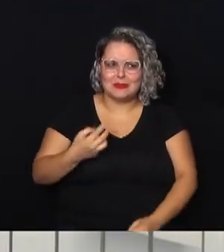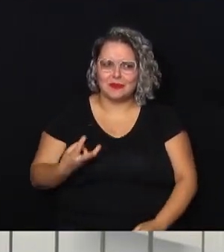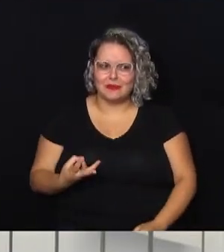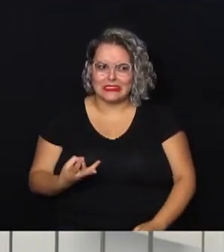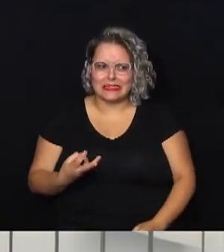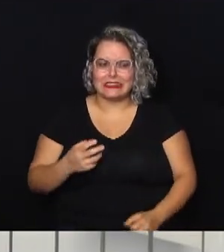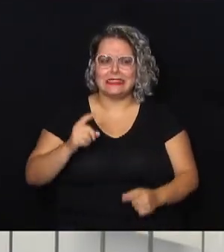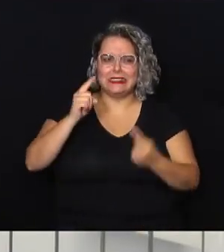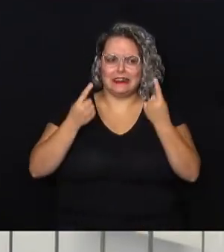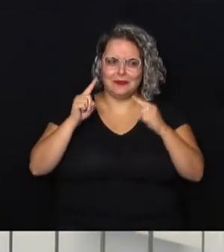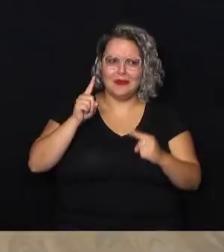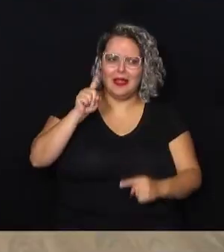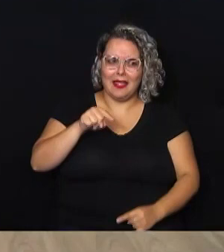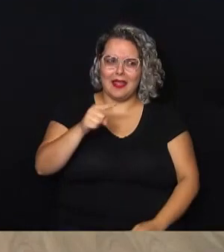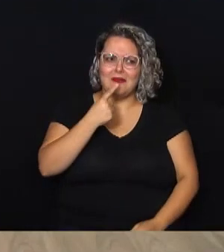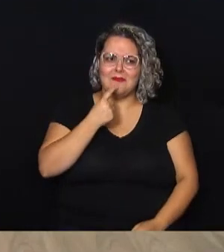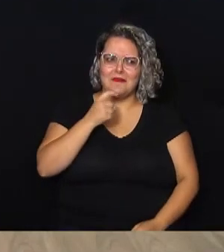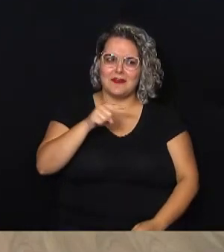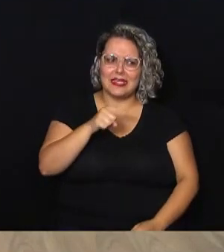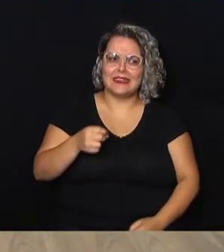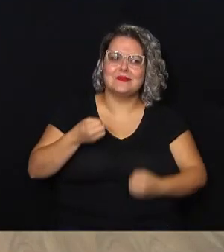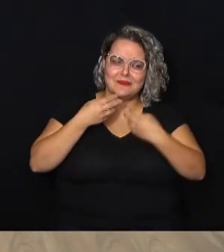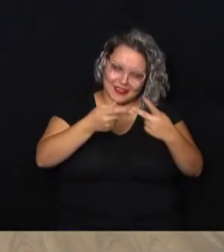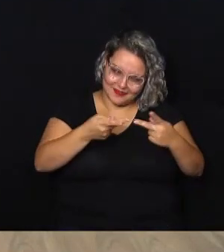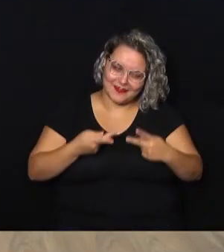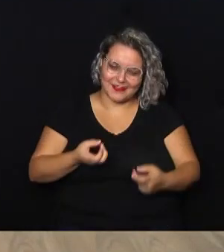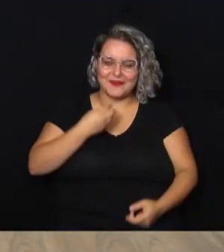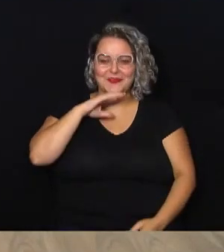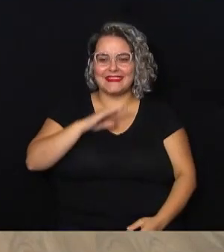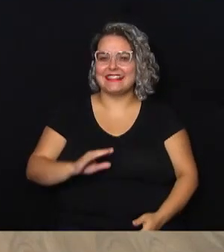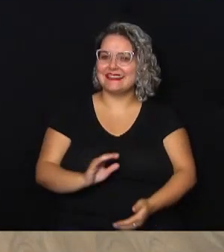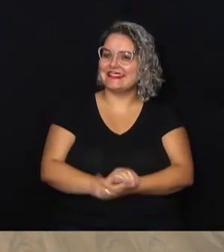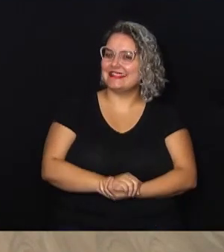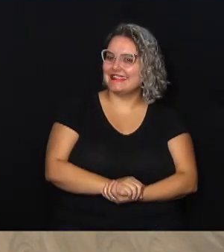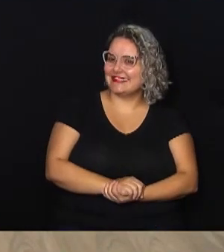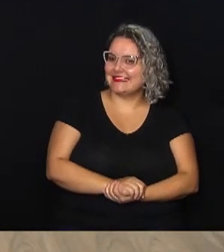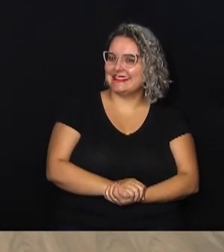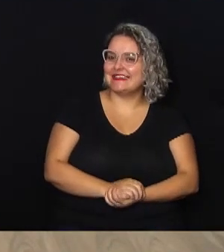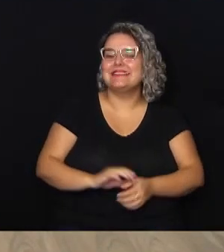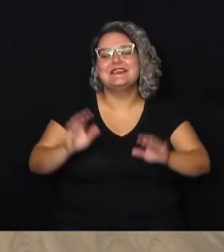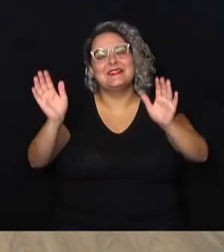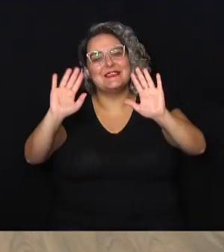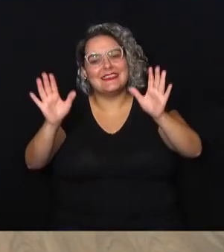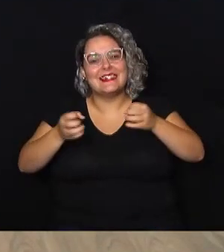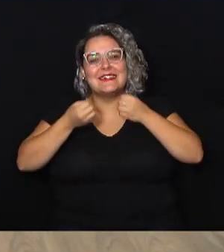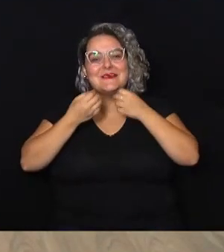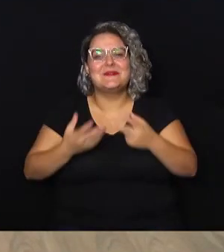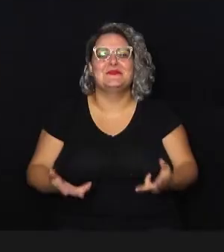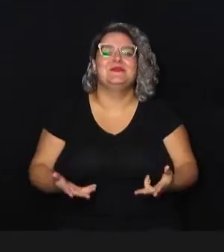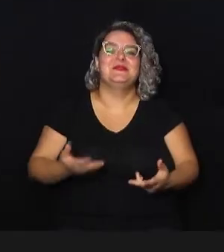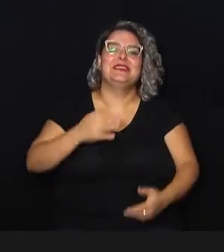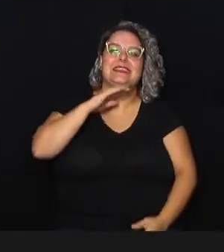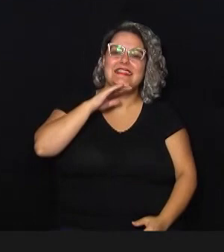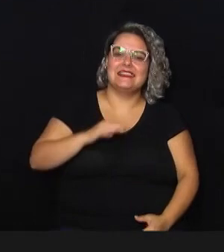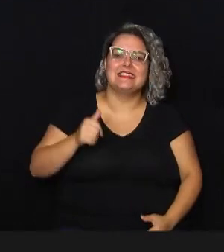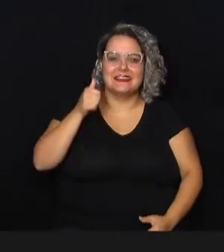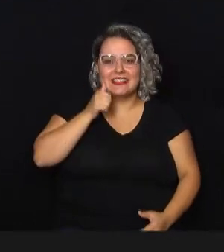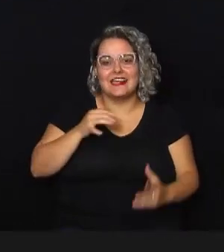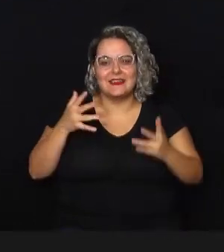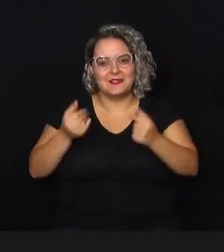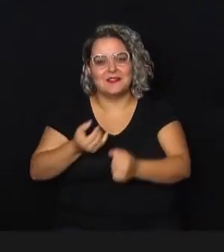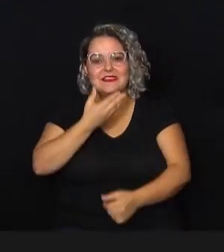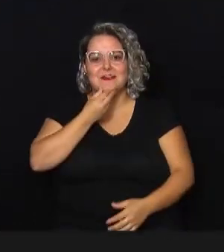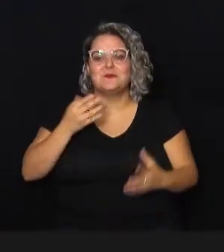Carnaval é feriado? Seja bem-vindo e boa tarde. Olá, boa tarde a todos e todas. É um prazer estar aqui falando um